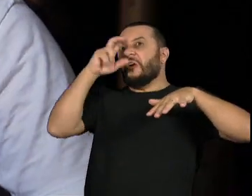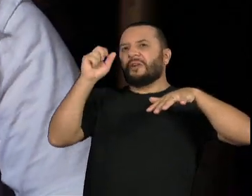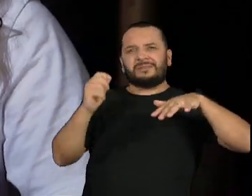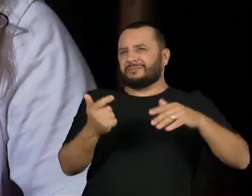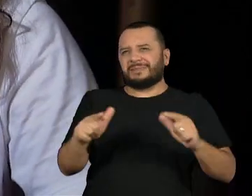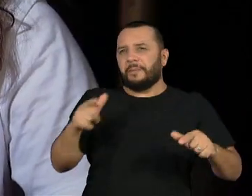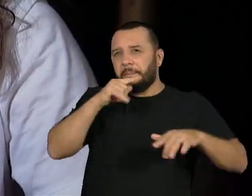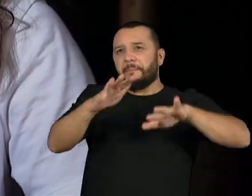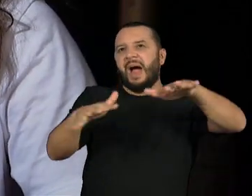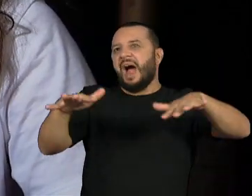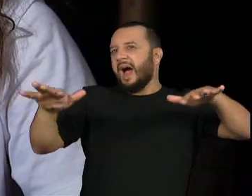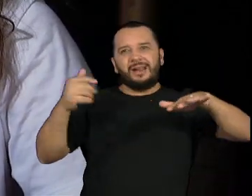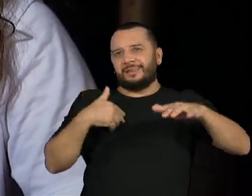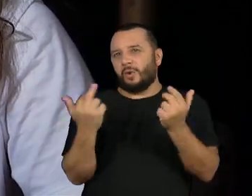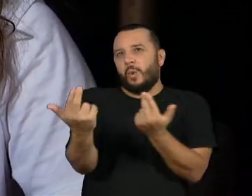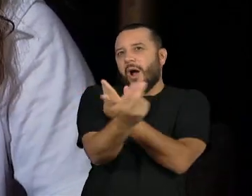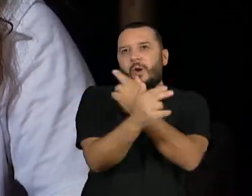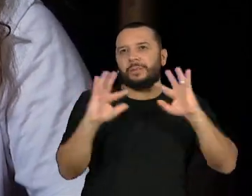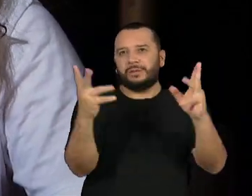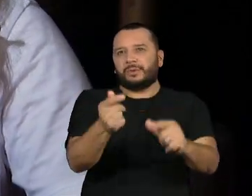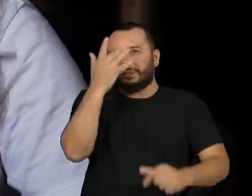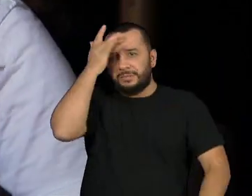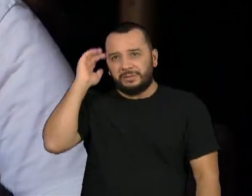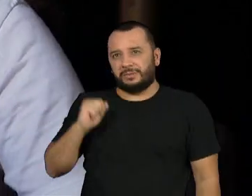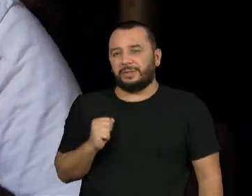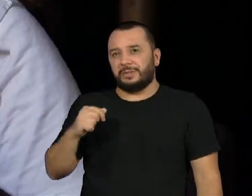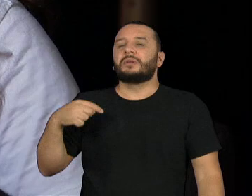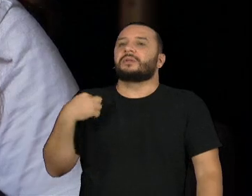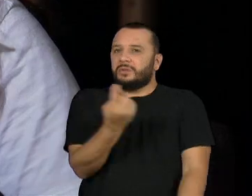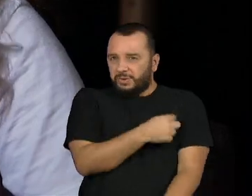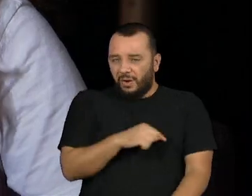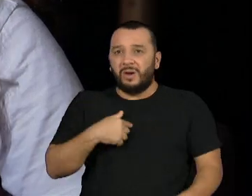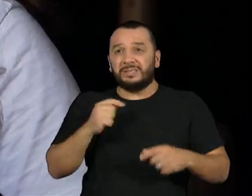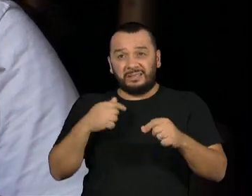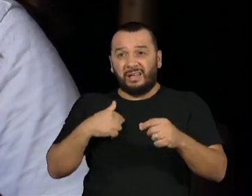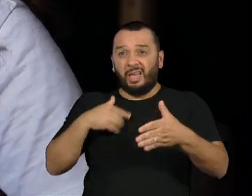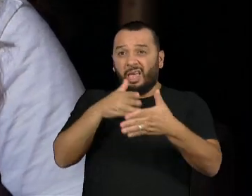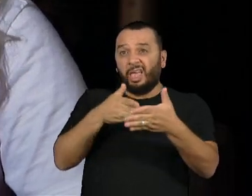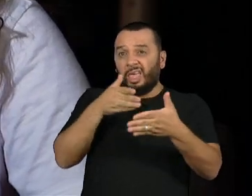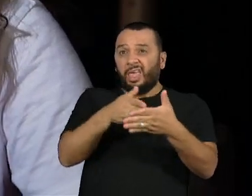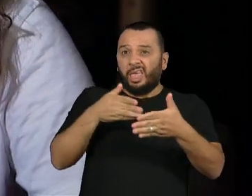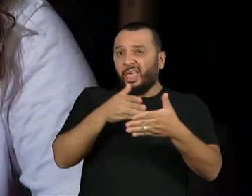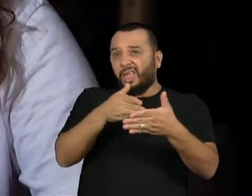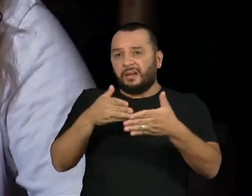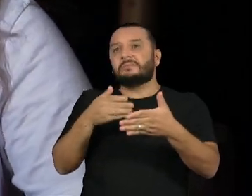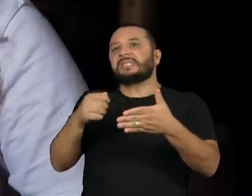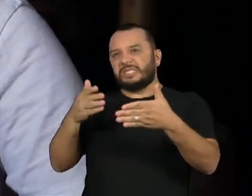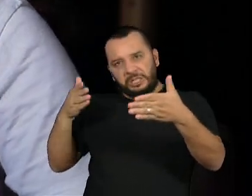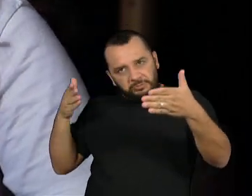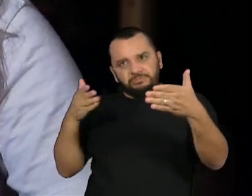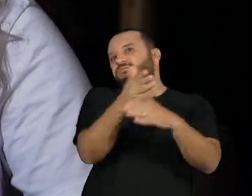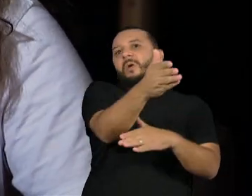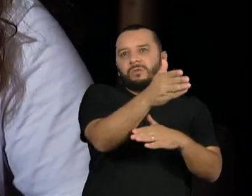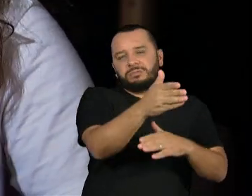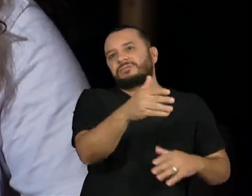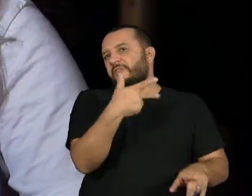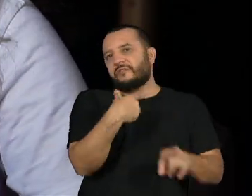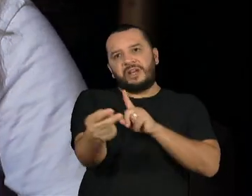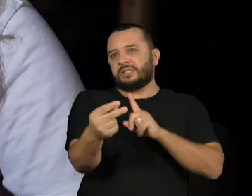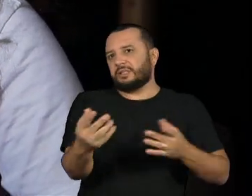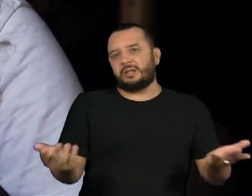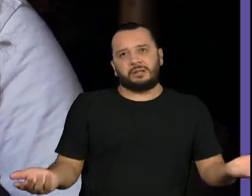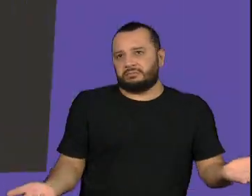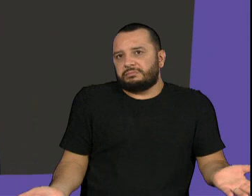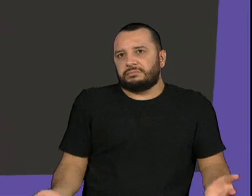nenhuma. Né? E cabe a nós, com as nossas limitações, que são muitas, né? Reagir às adversidades às quais a gente